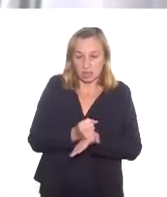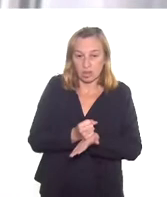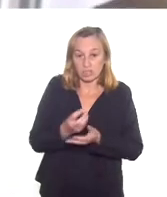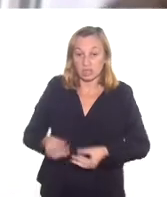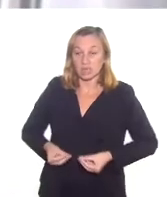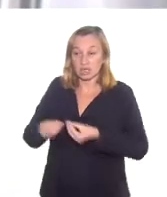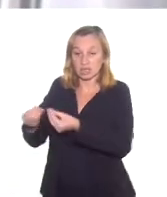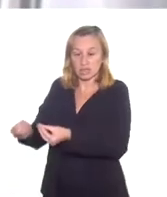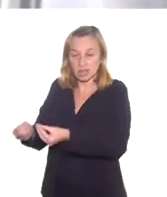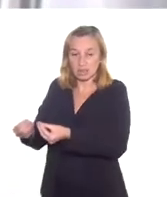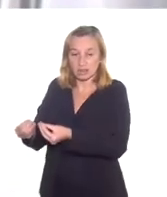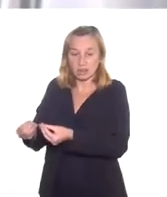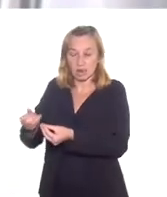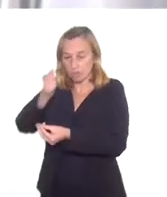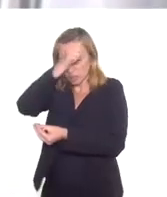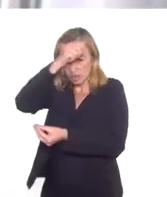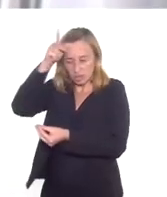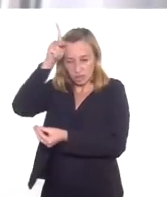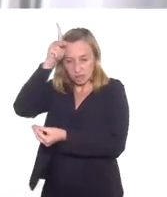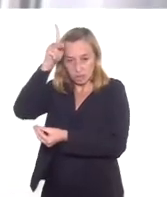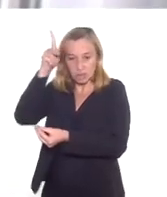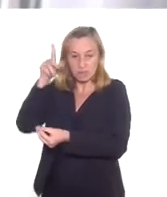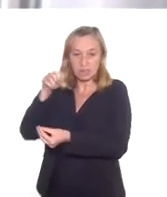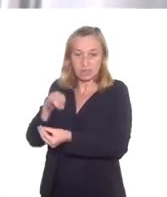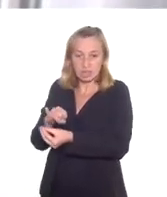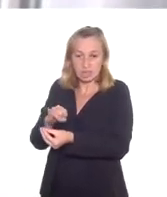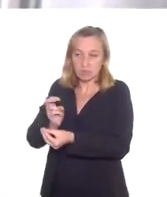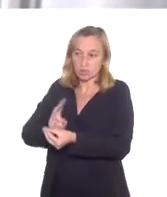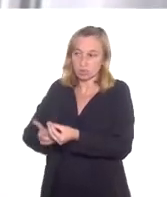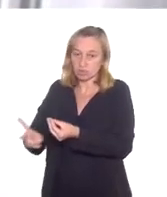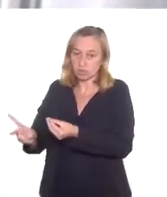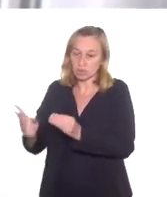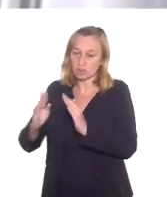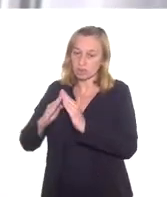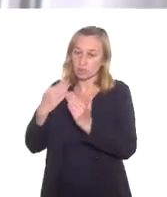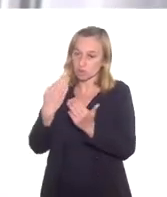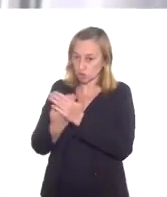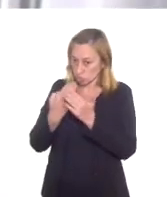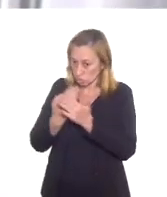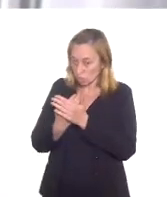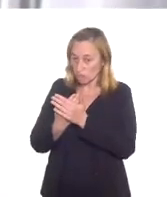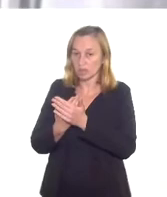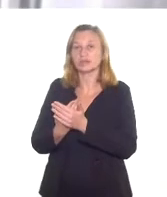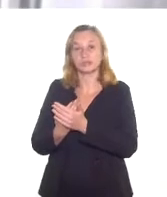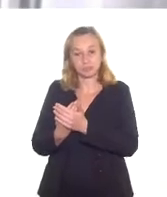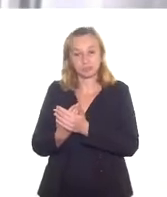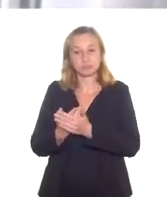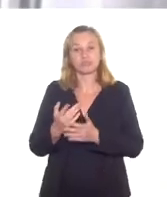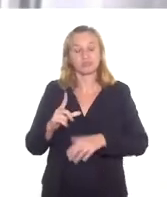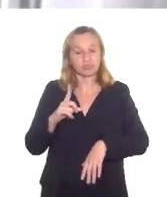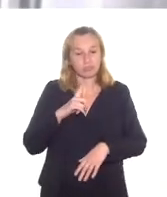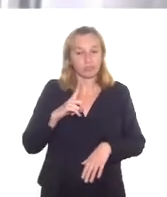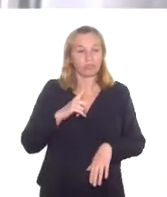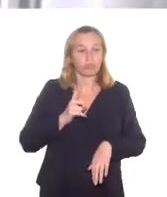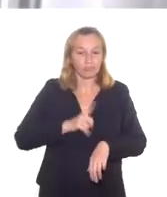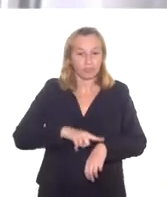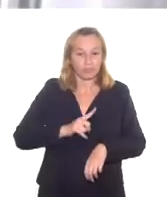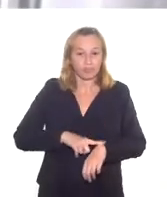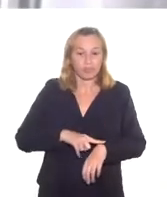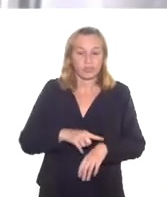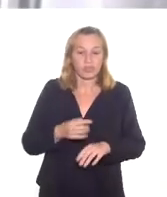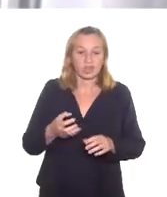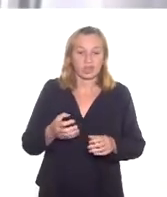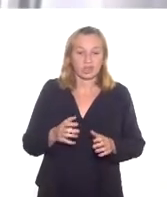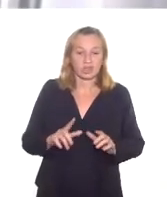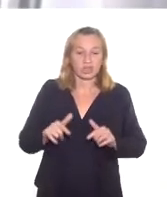prefeitura desde que funcionasse como estabelecimento educacional. Houve um tempo até que chegou a